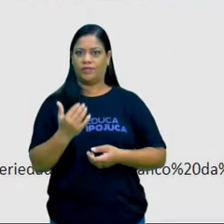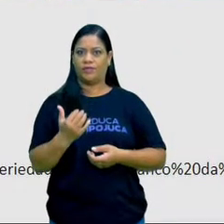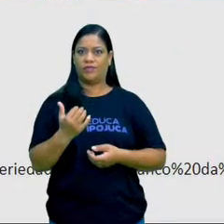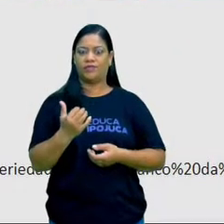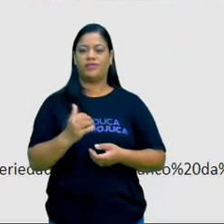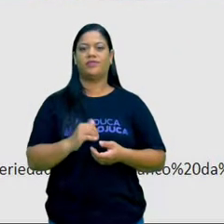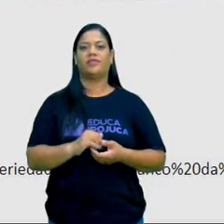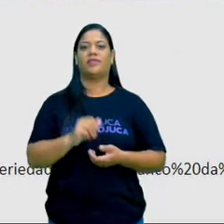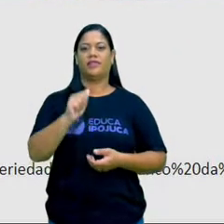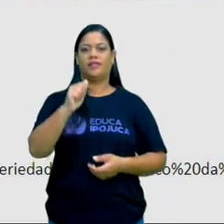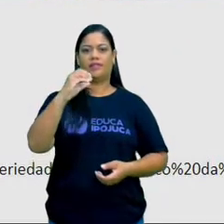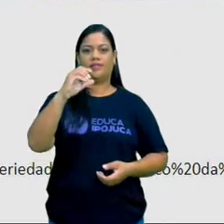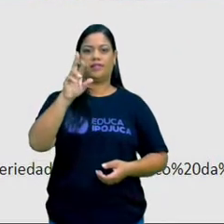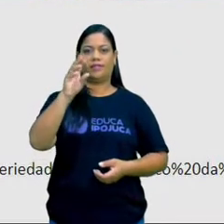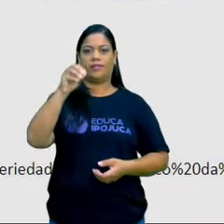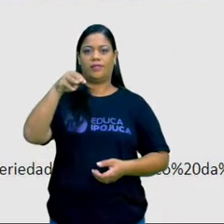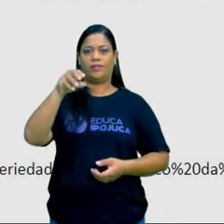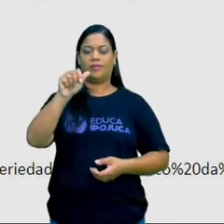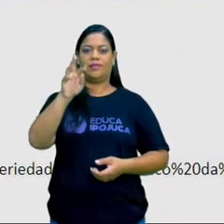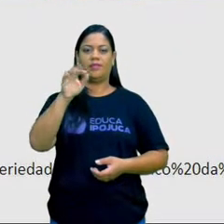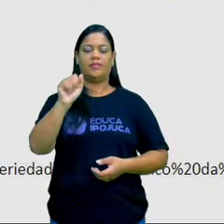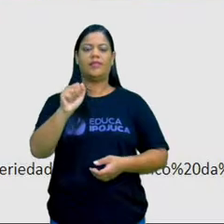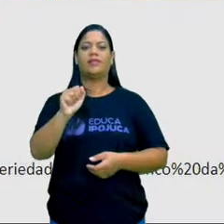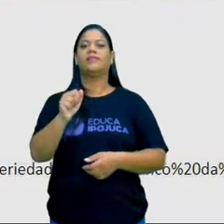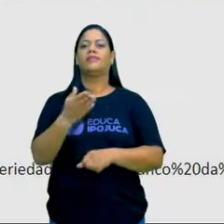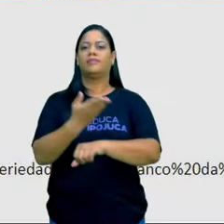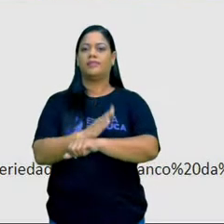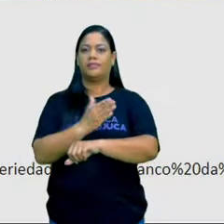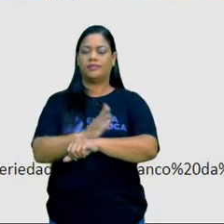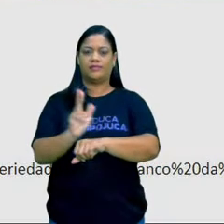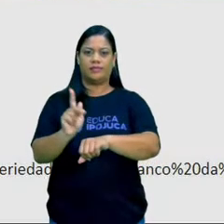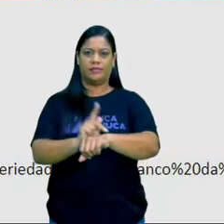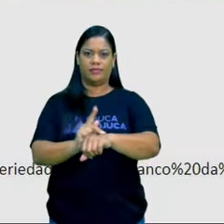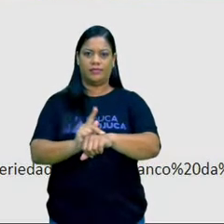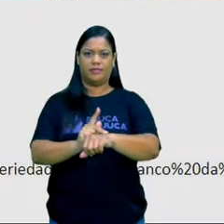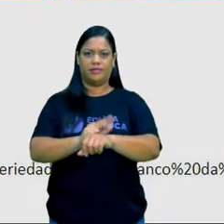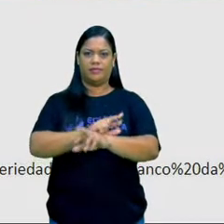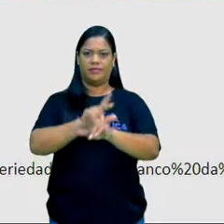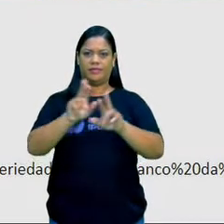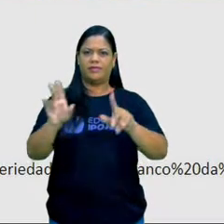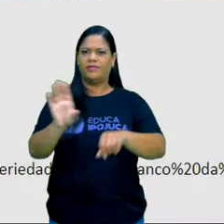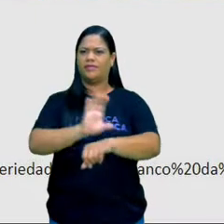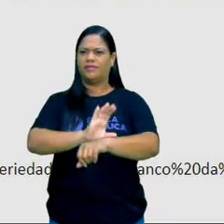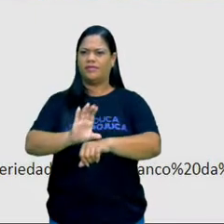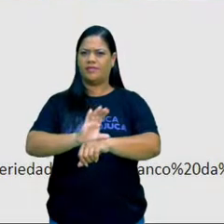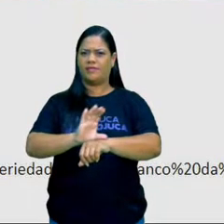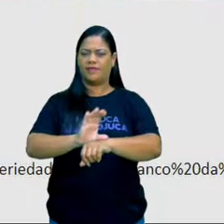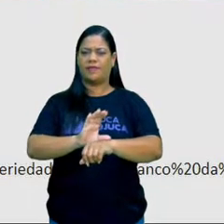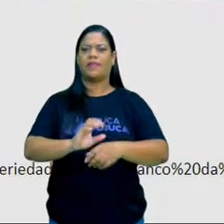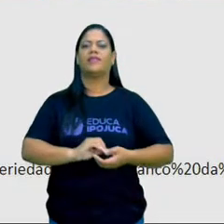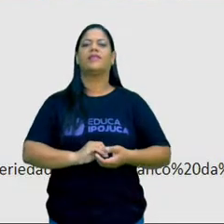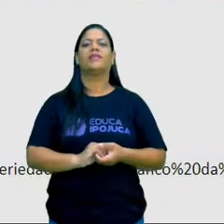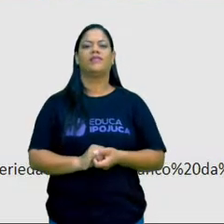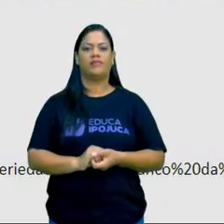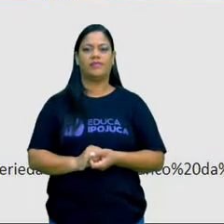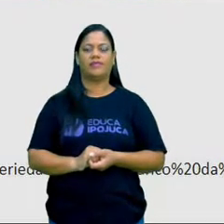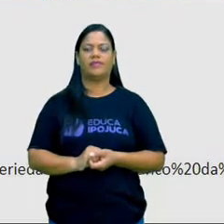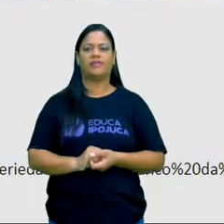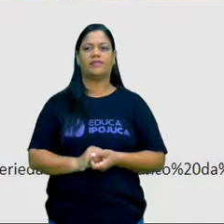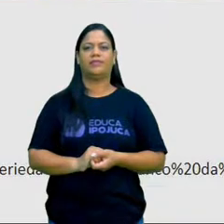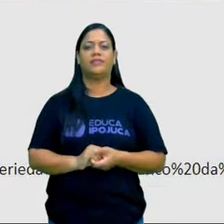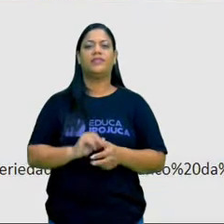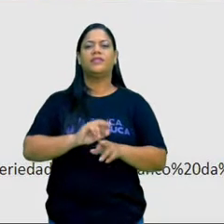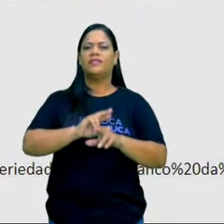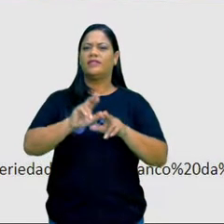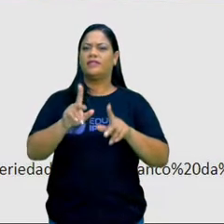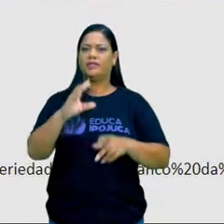escala acromática, tipo branco, preto e variações de cinza. E sensações cromáticas que compreendem